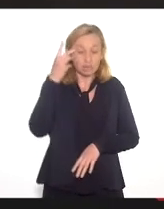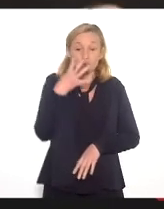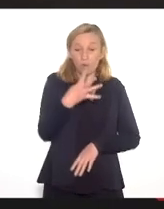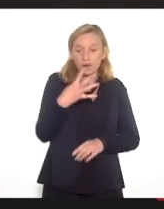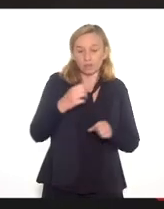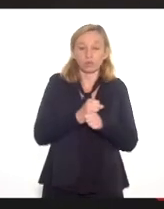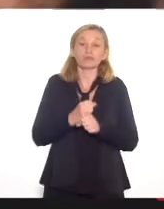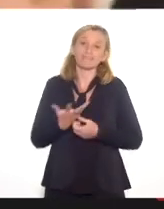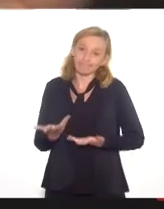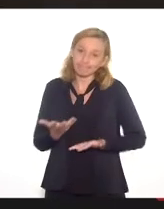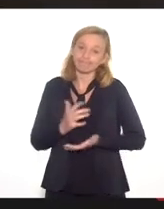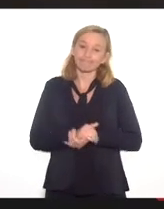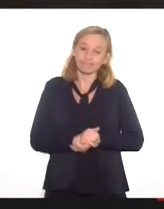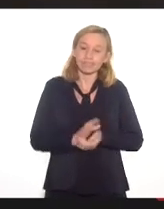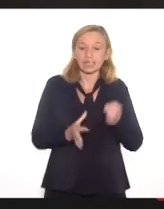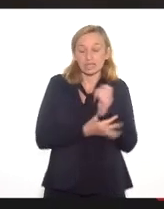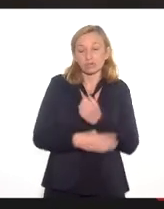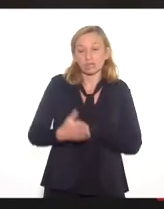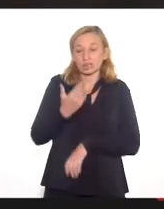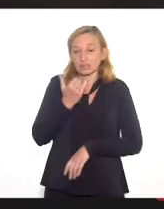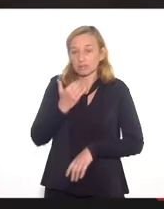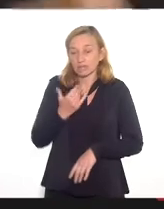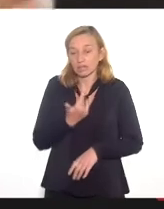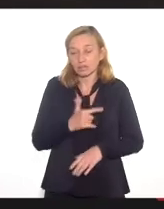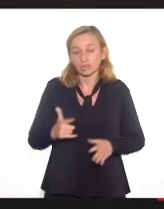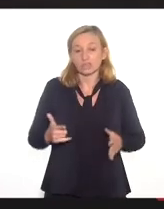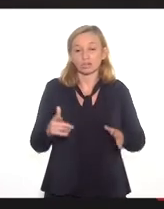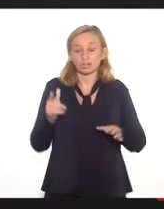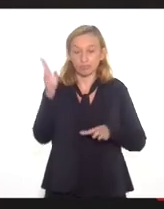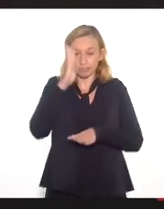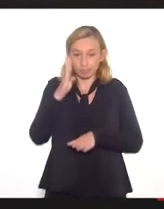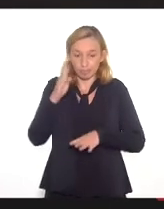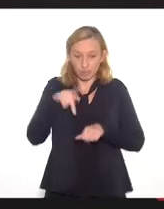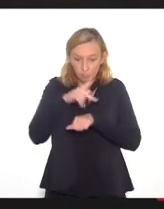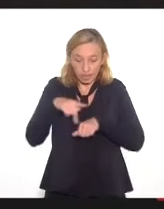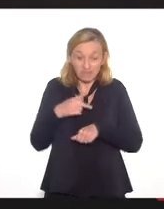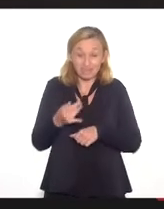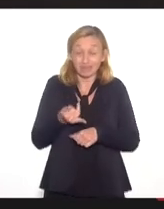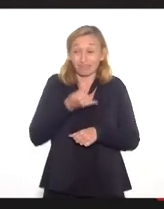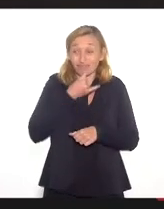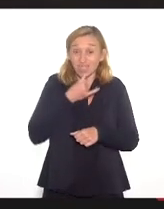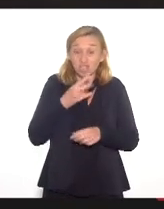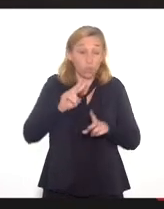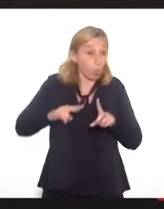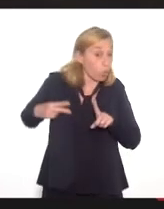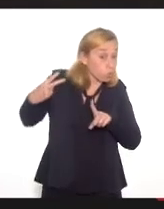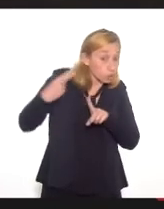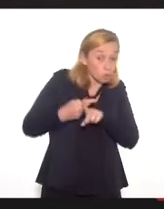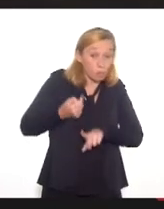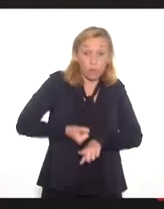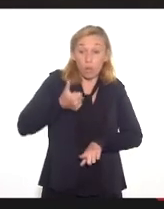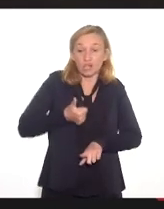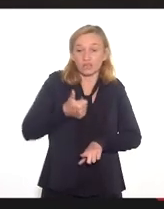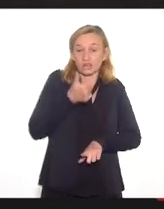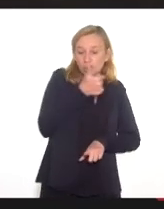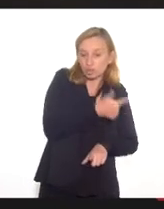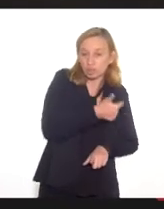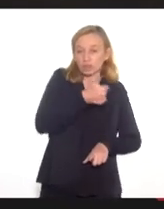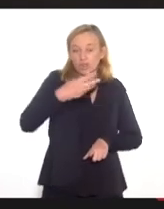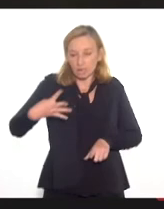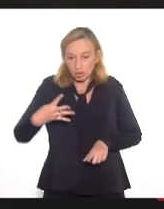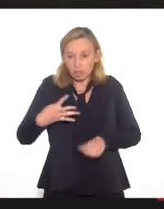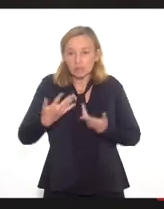anos de insegurança alimentar no país ou seja é uma tragédia quase o dobro do que a gente tinha em 2014